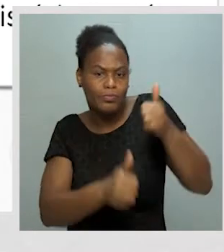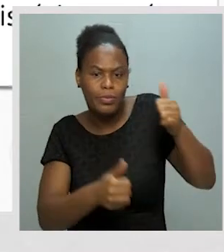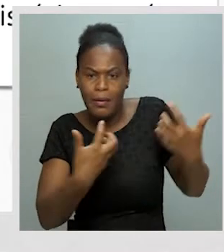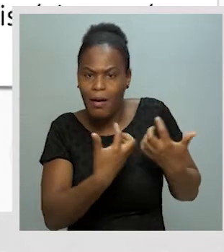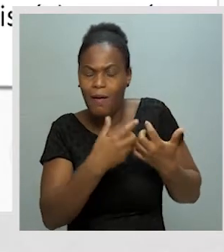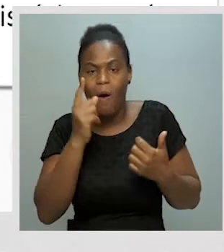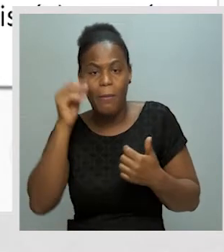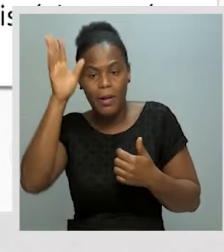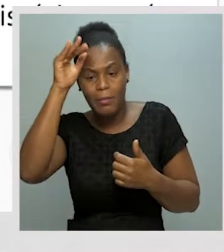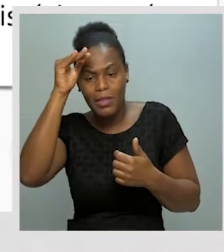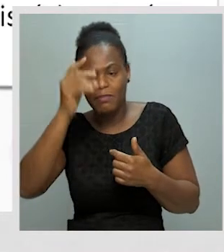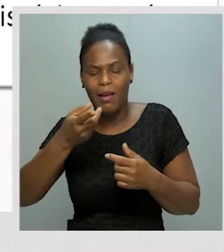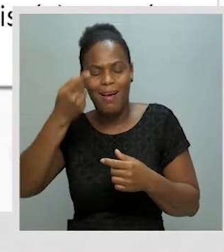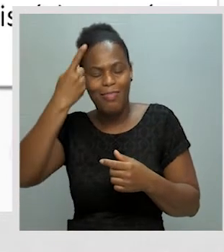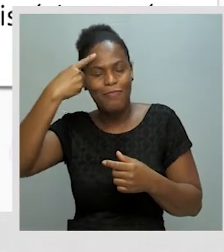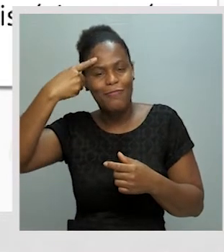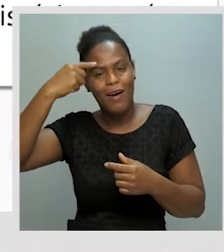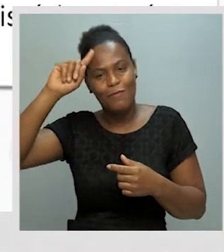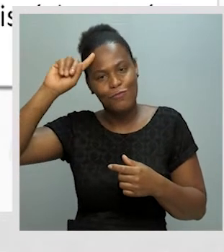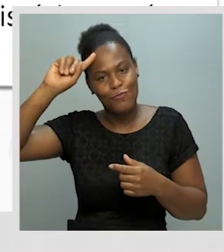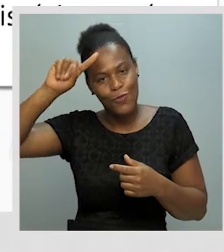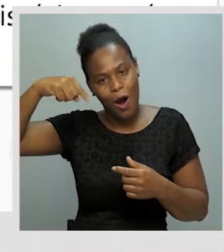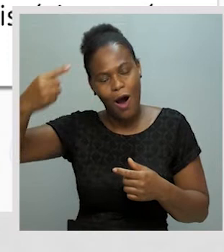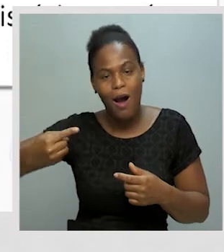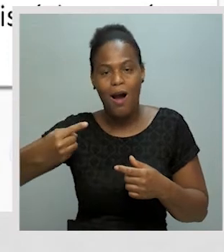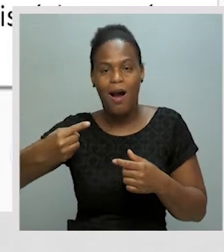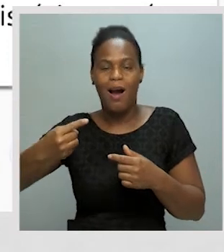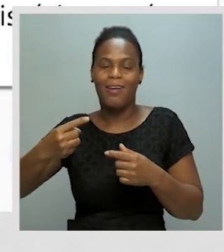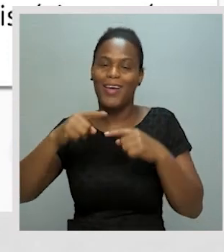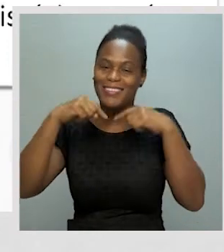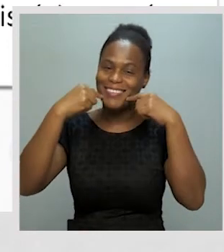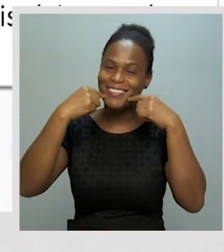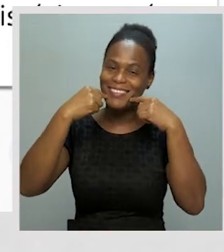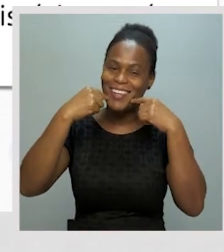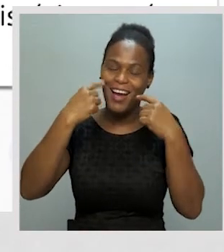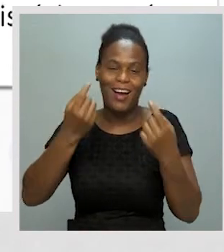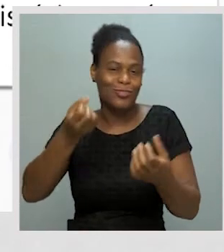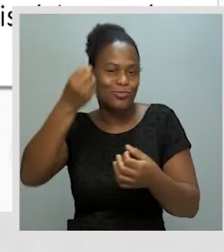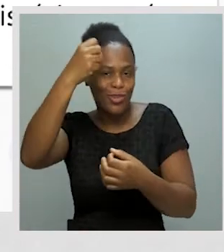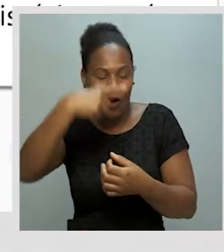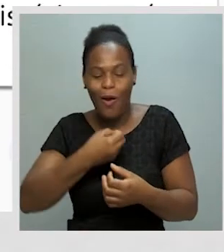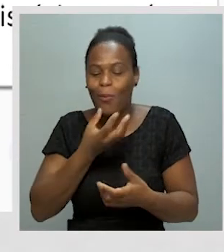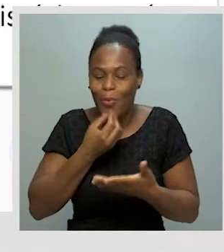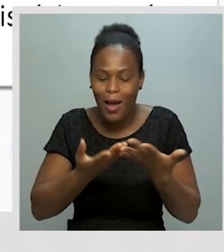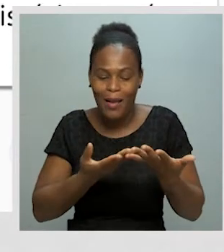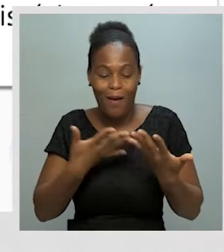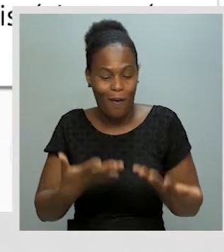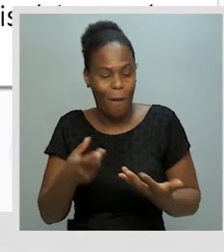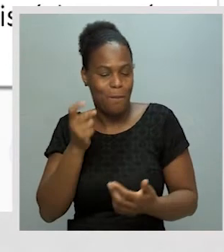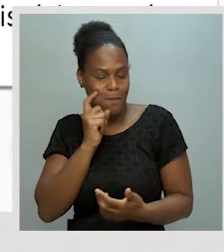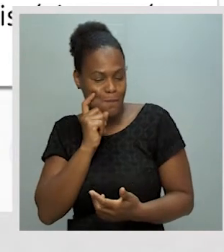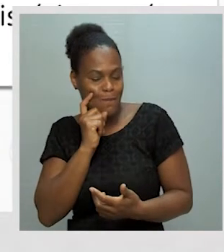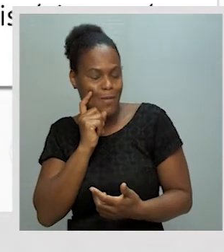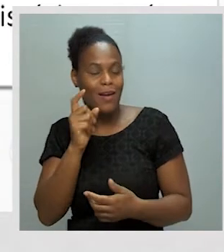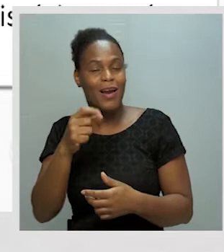de adivinhas e o riso das anedotas, esse contador está, nesse momento, defendendo a riqueza